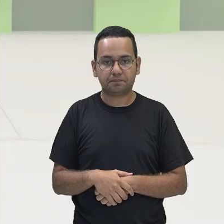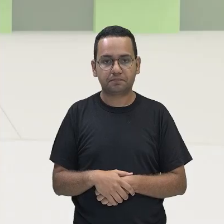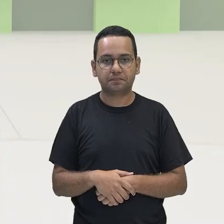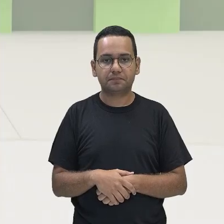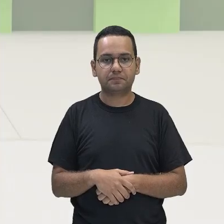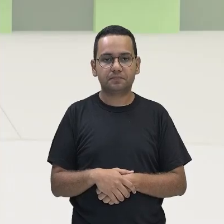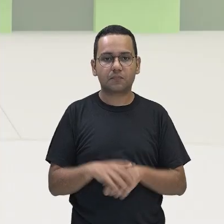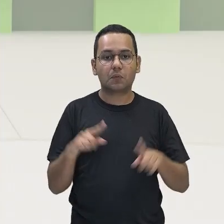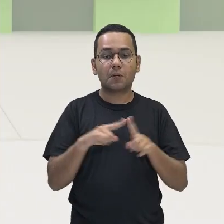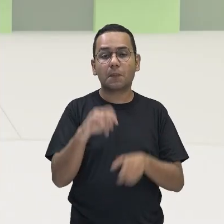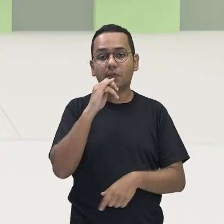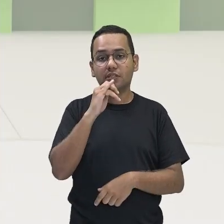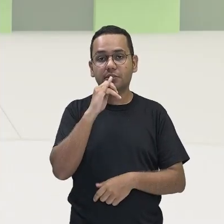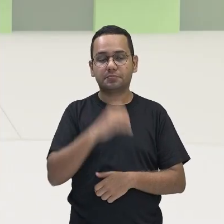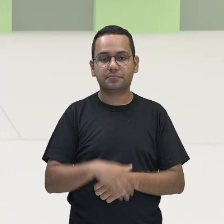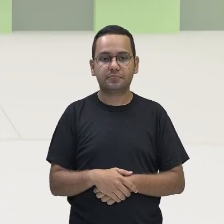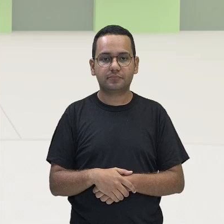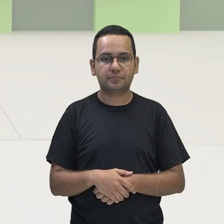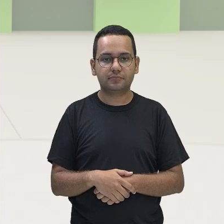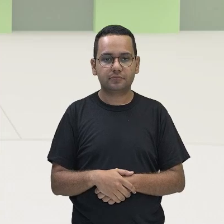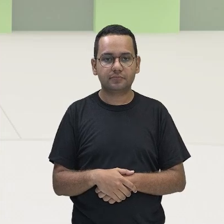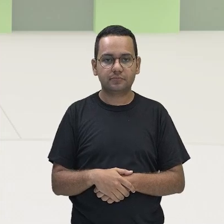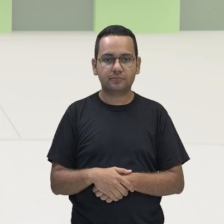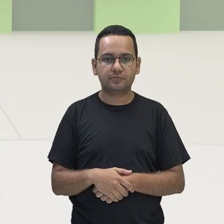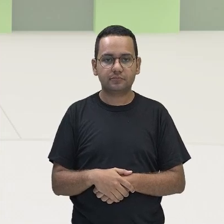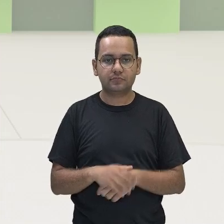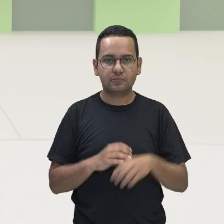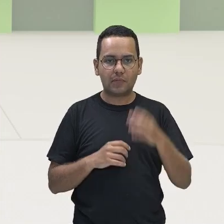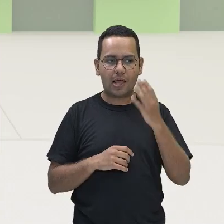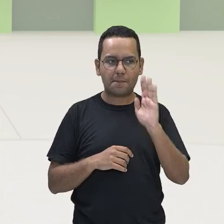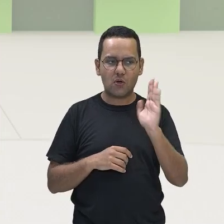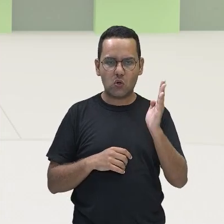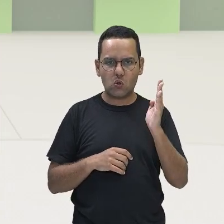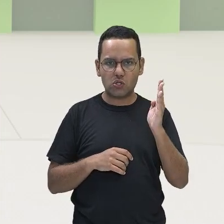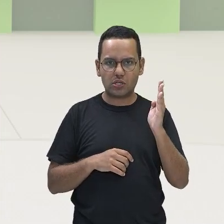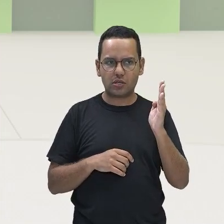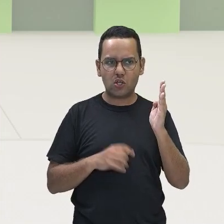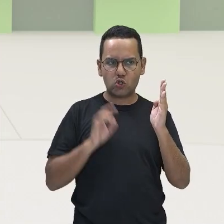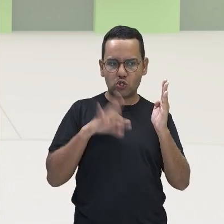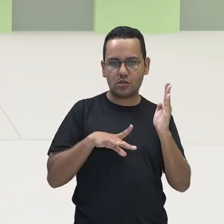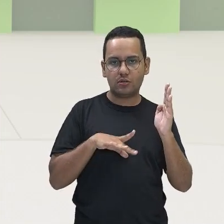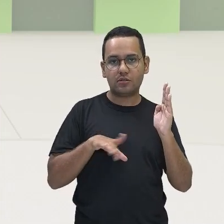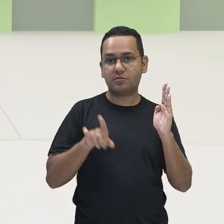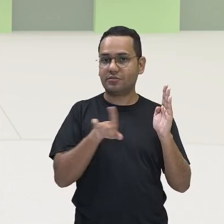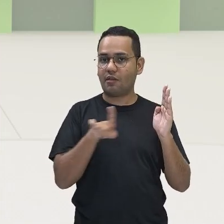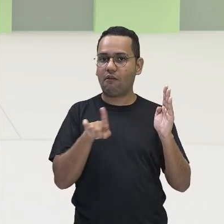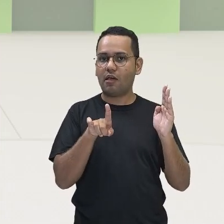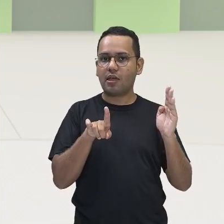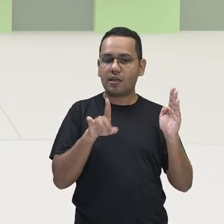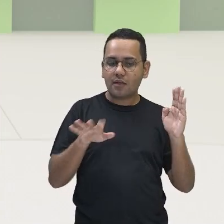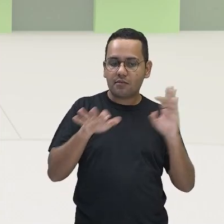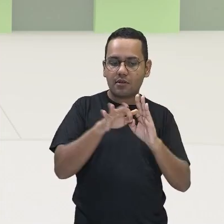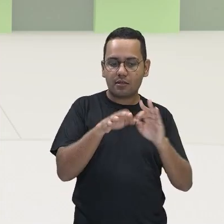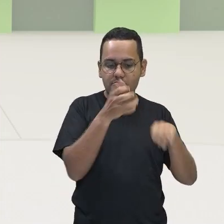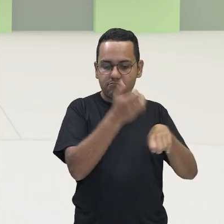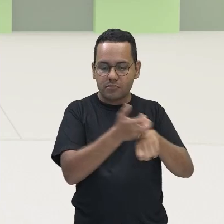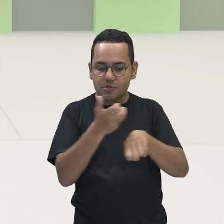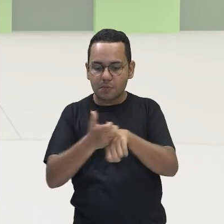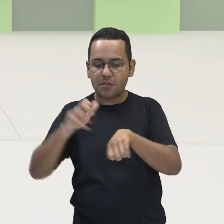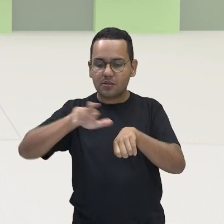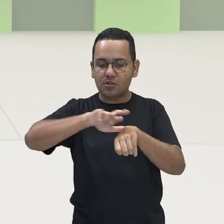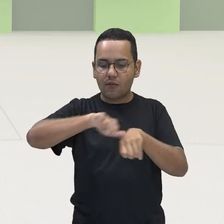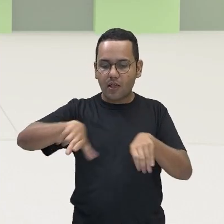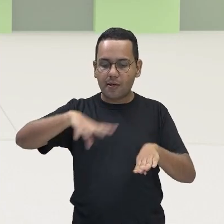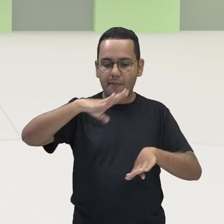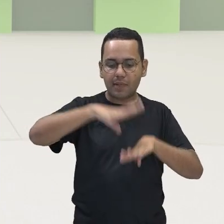própria biologia, ela não vive sem a matemática, não vive sem a geografia, sabe?